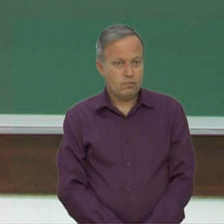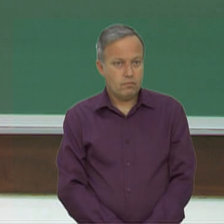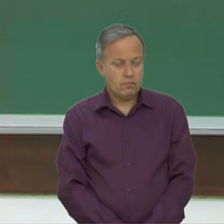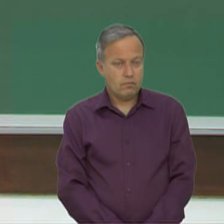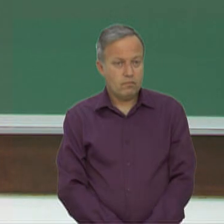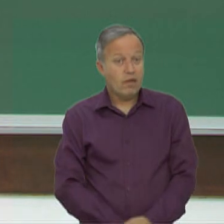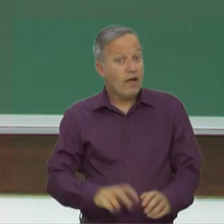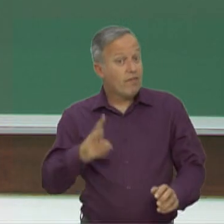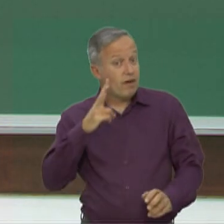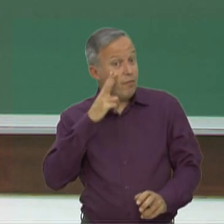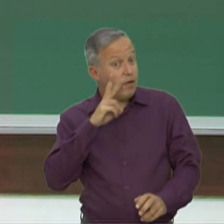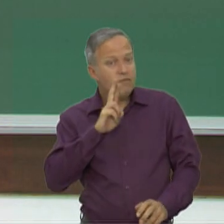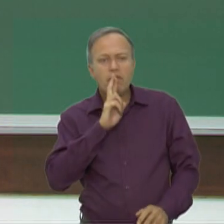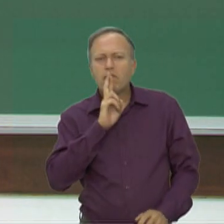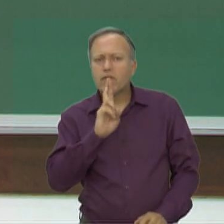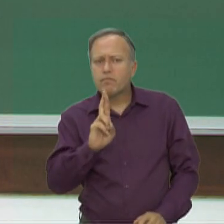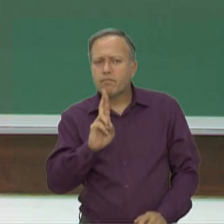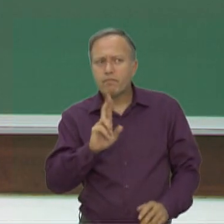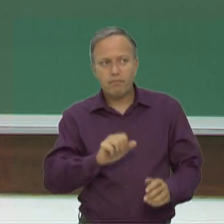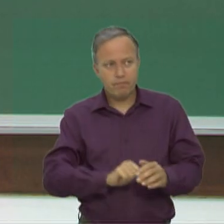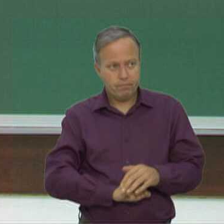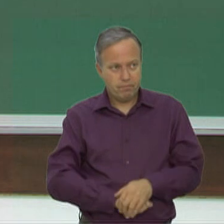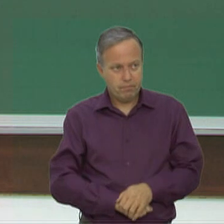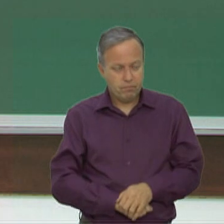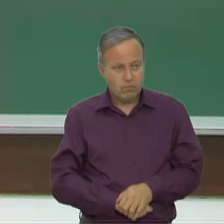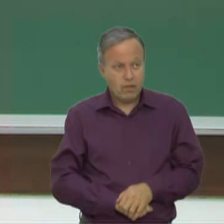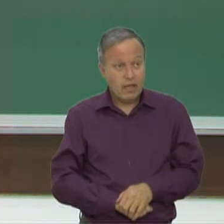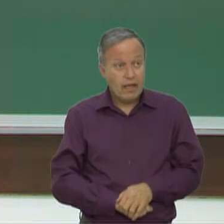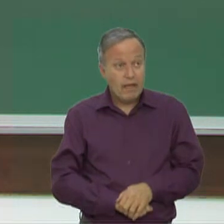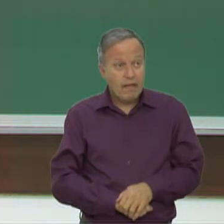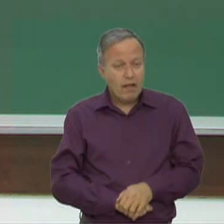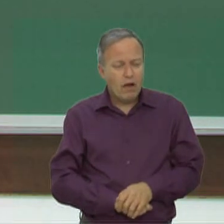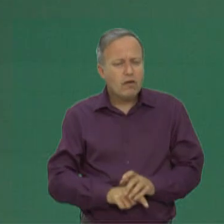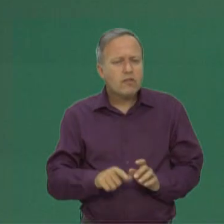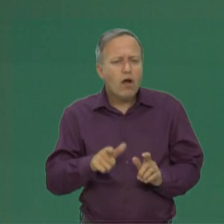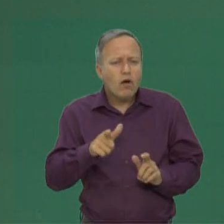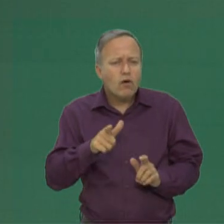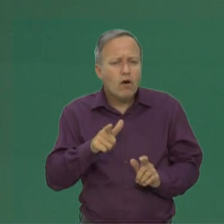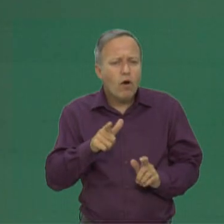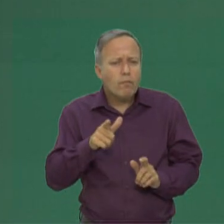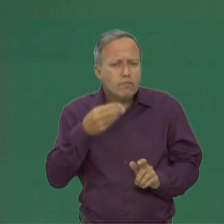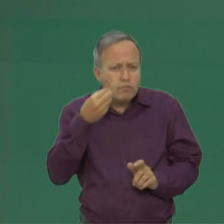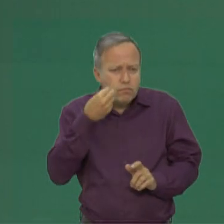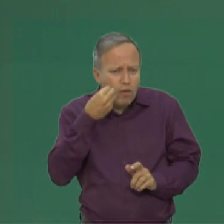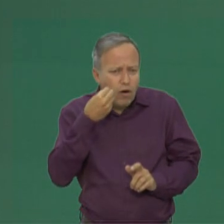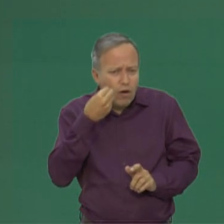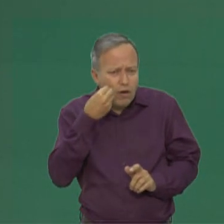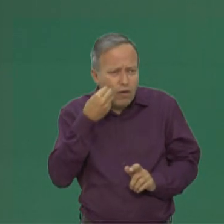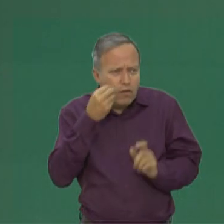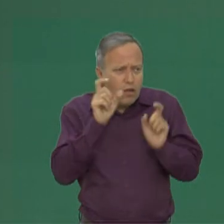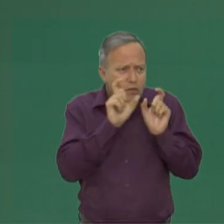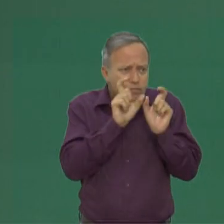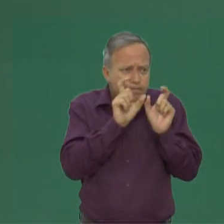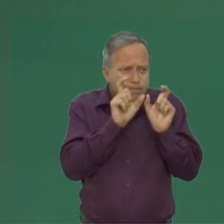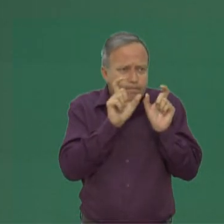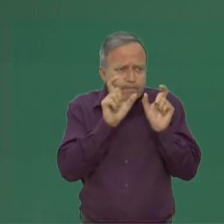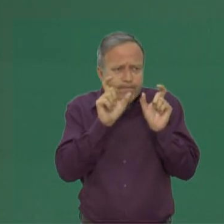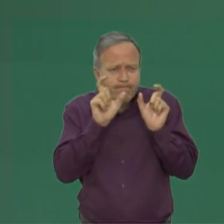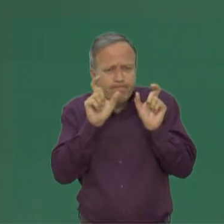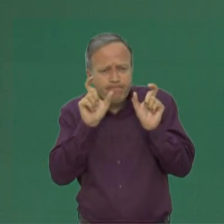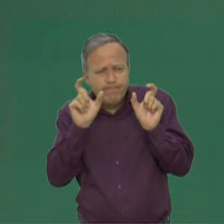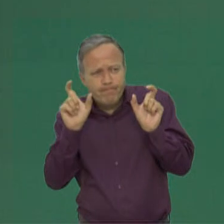Vamos lá, pessoal, para a correção. Então, aqui as possíveis frases que se formam, ok? Vamos